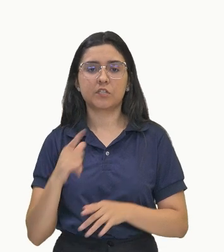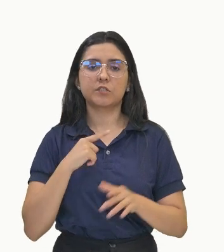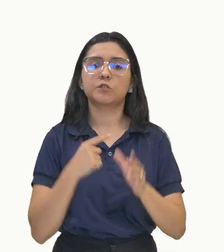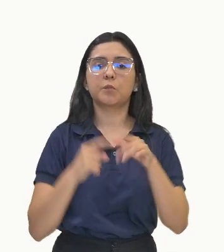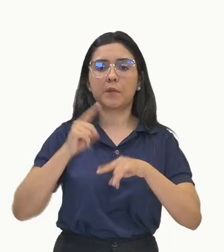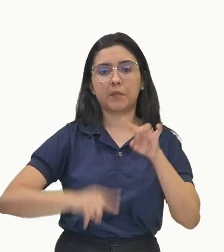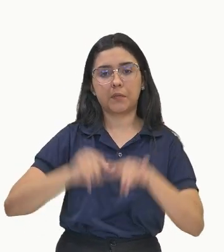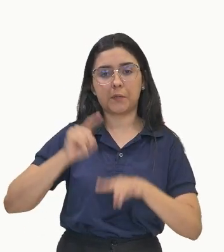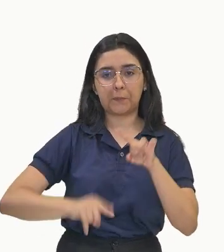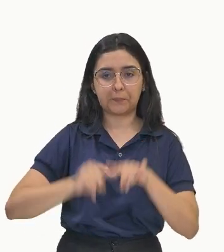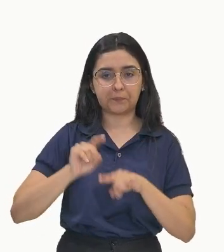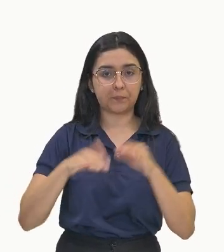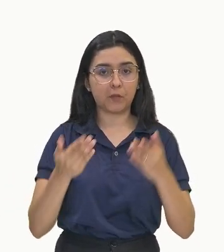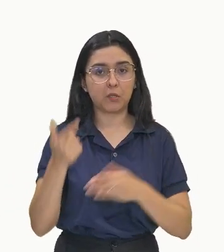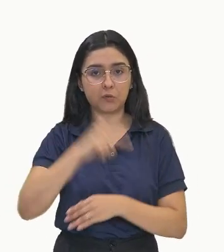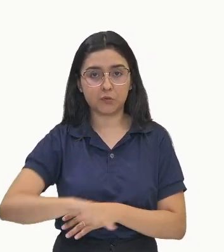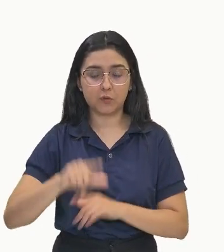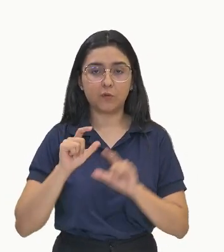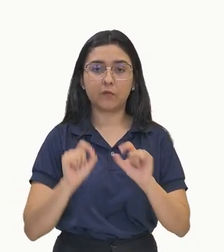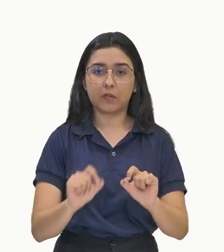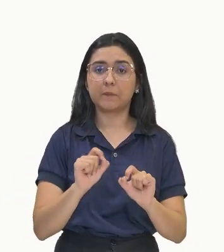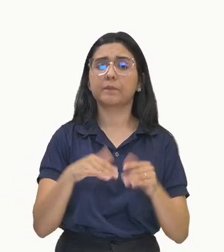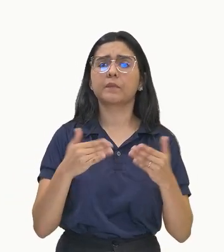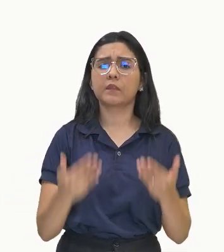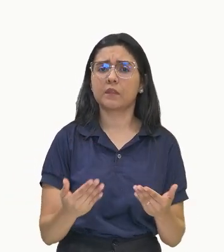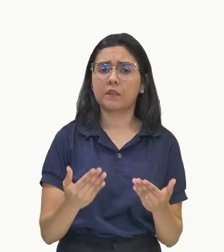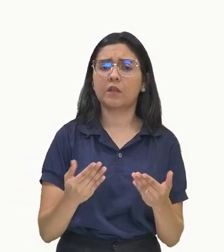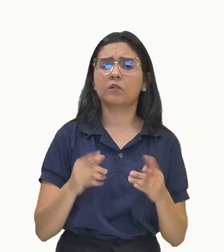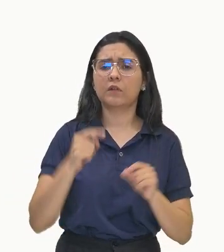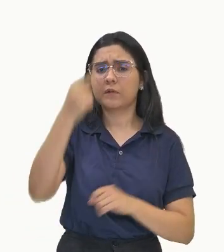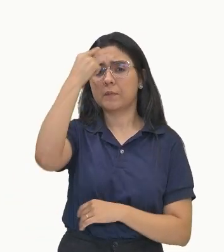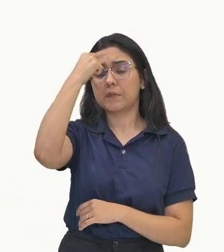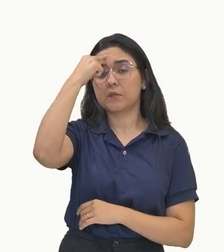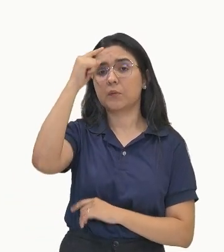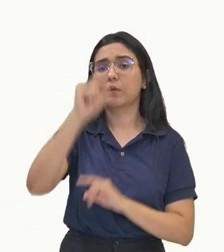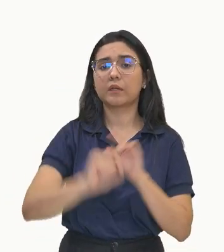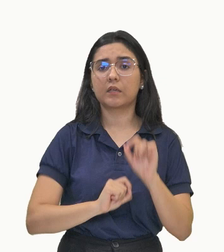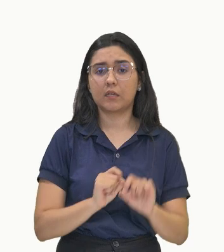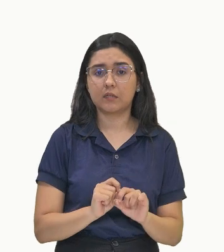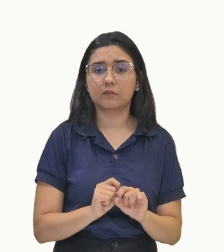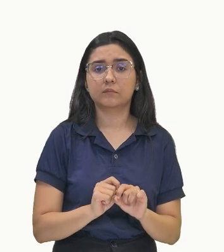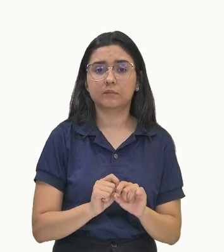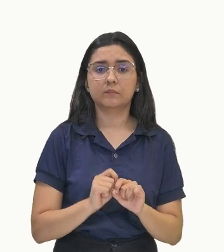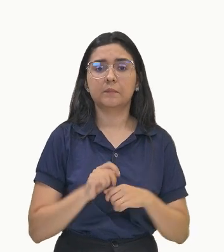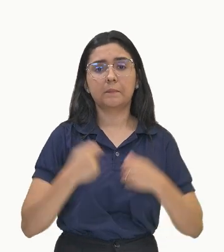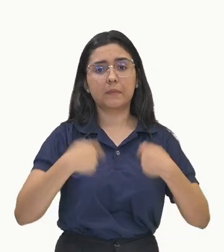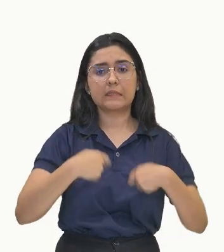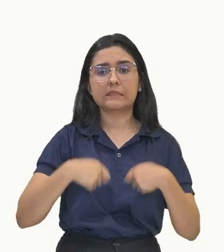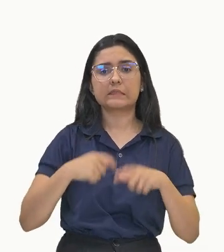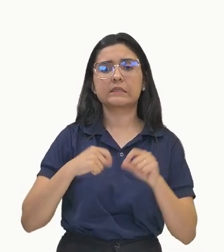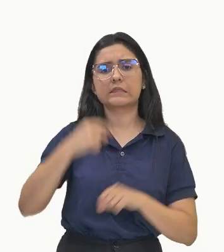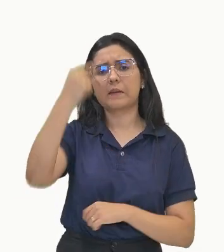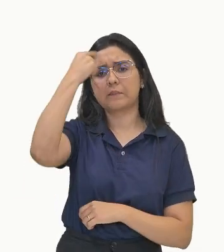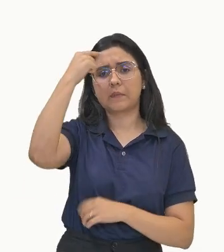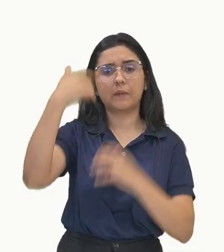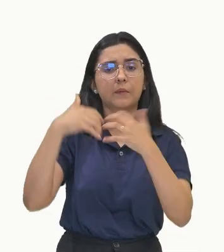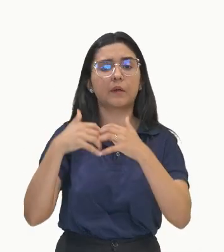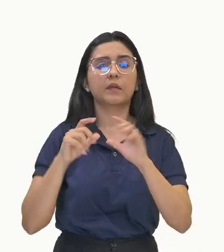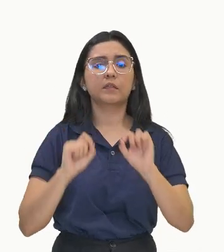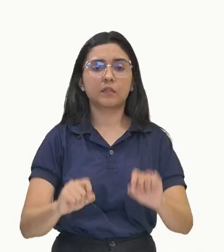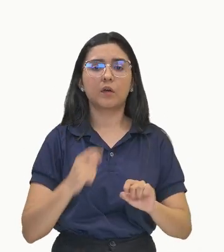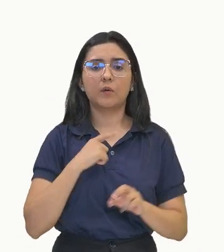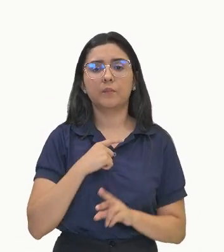produto. Então, novamente, gente, não deixa na cabeça de vocês, desenha. Então, uma reação